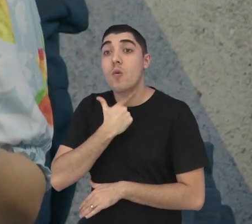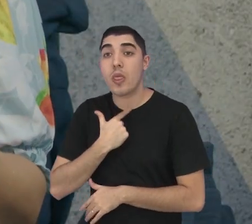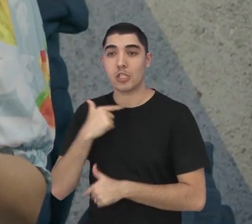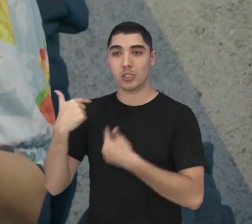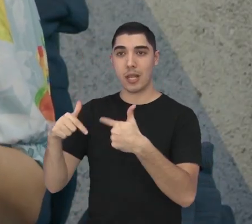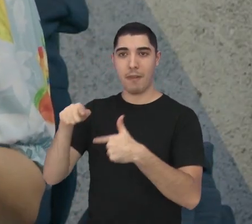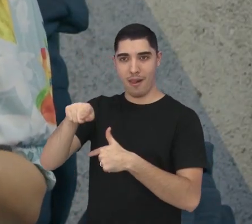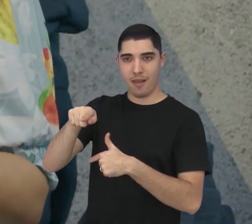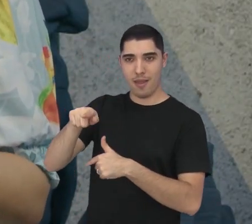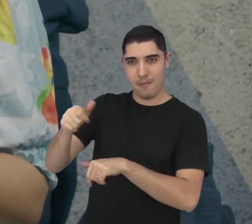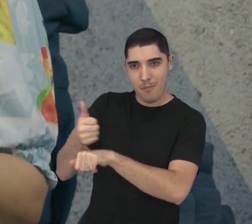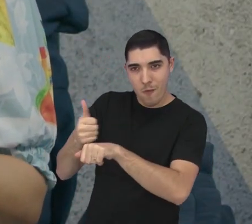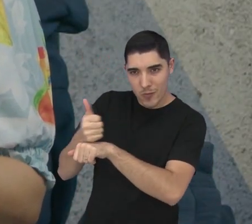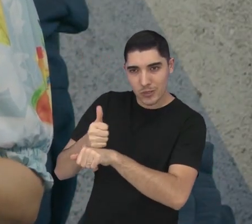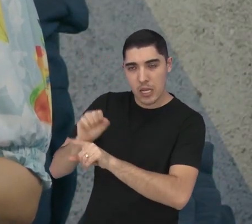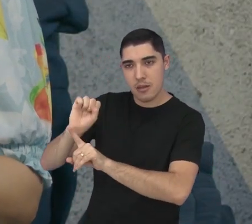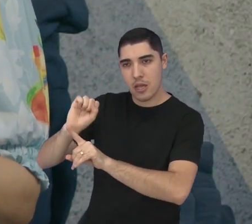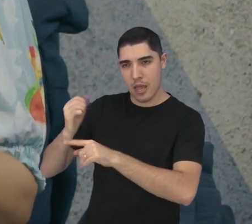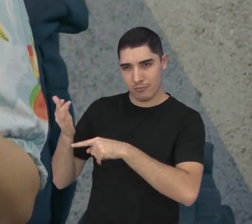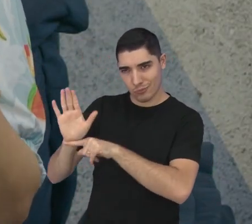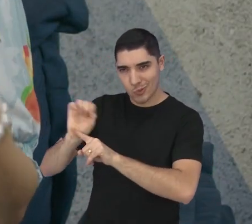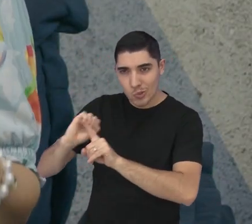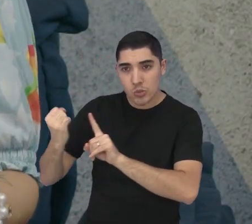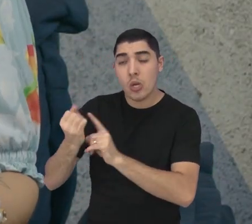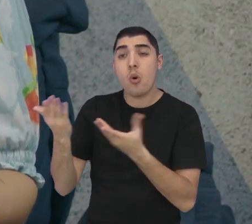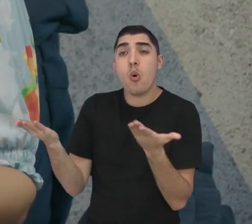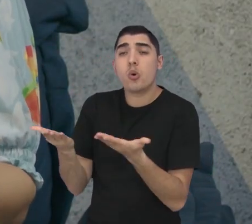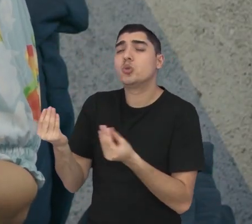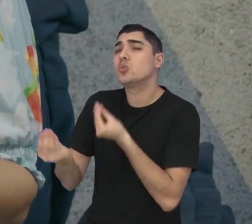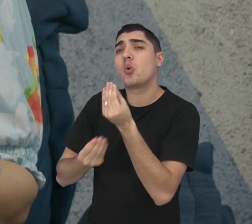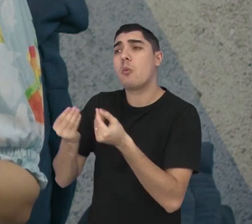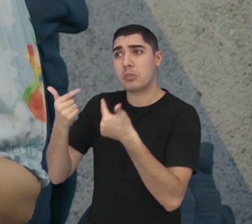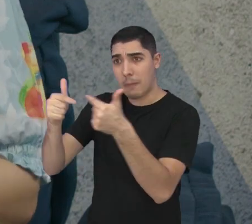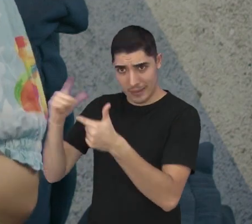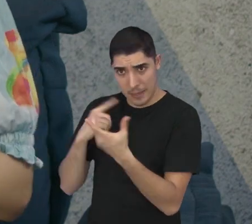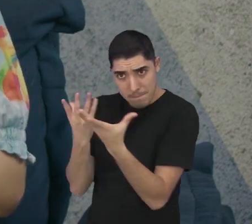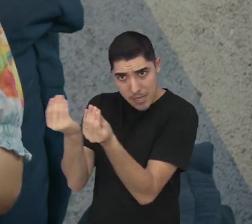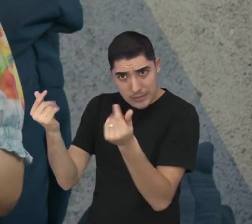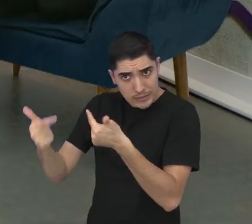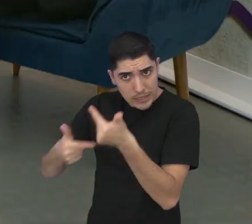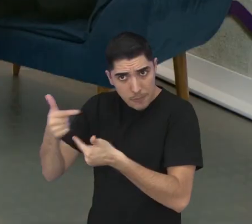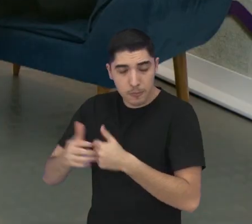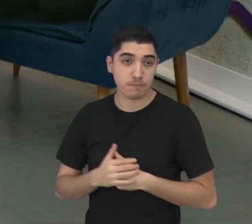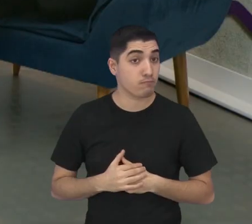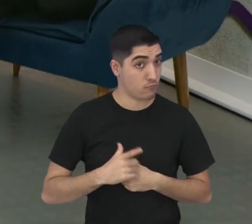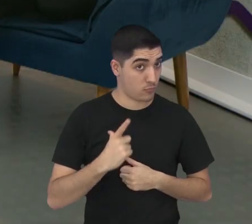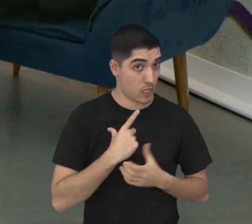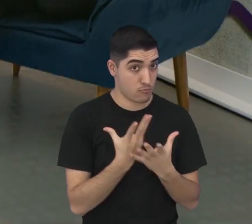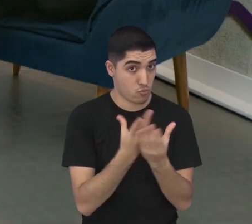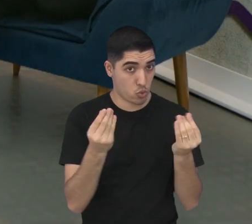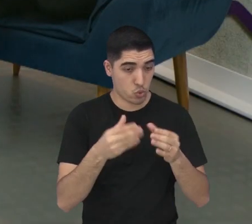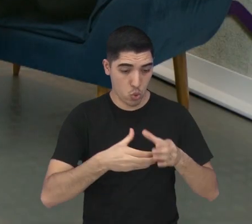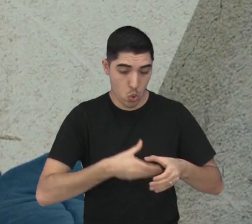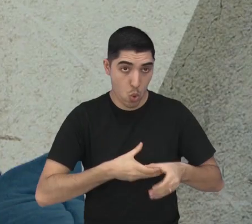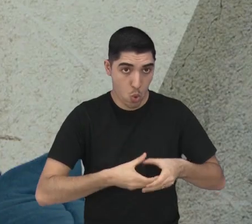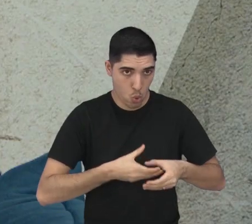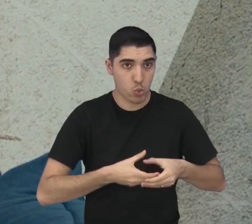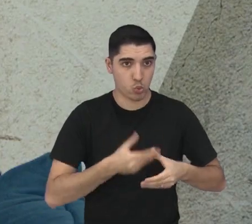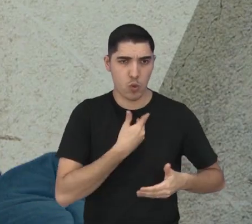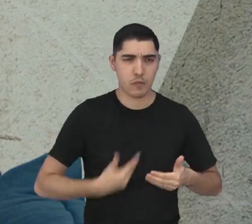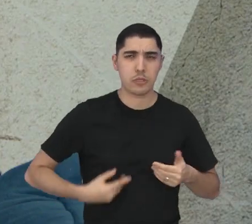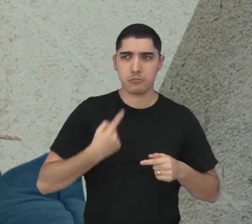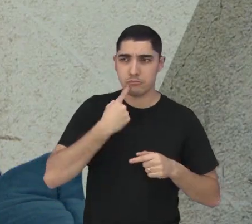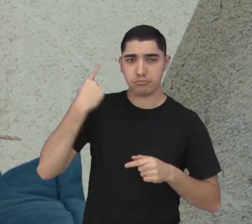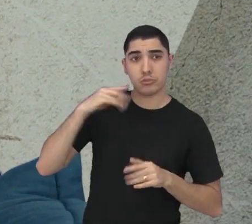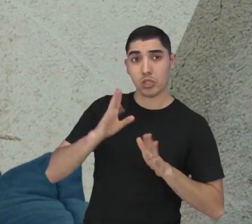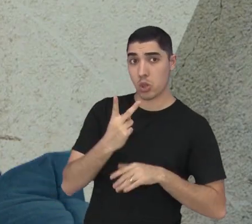de exercer a profissão, como que está o mercado de trabalho hoje? Então, existem muitos concursos públicos, inclusive